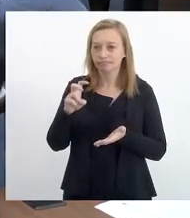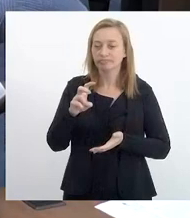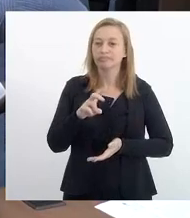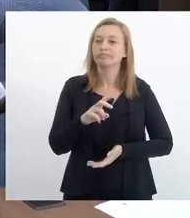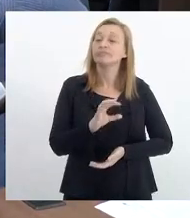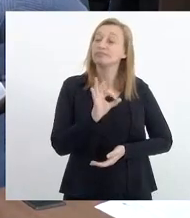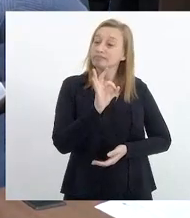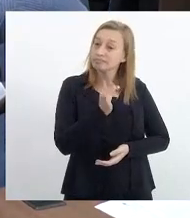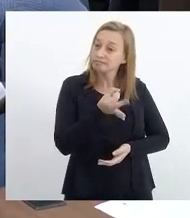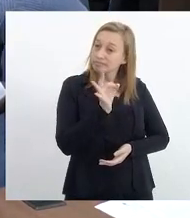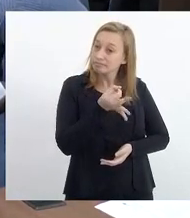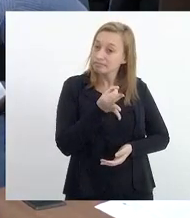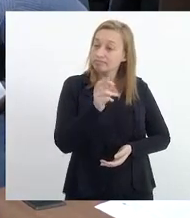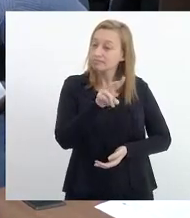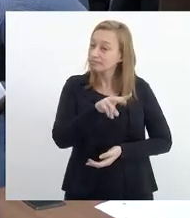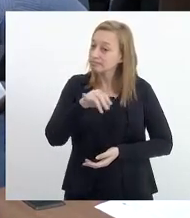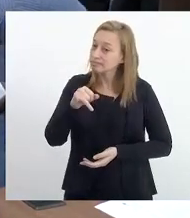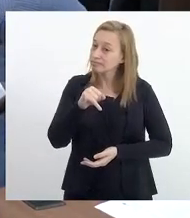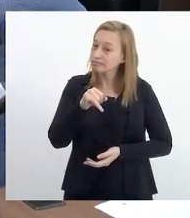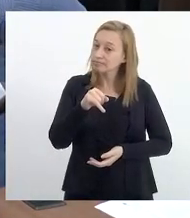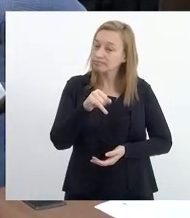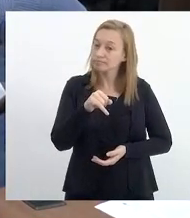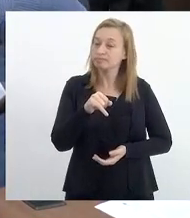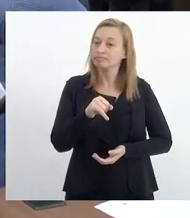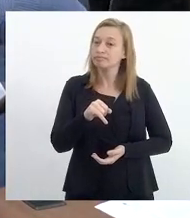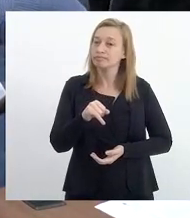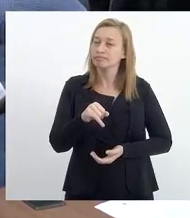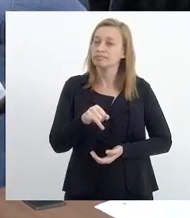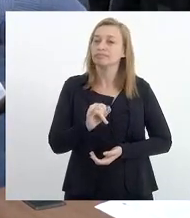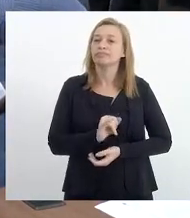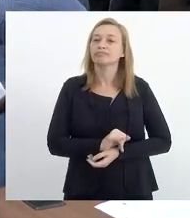com certeza, povoar os próximos